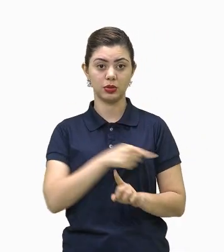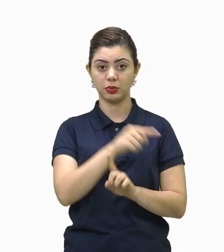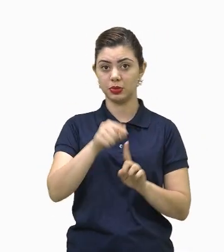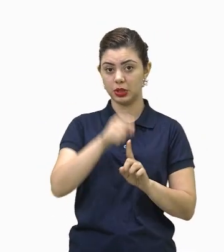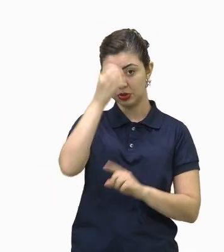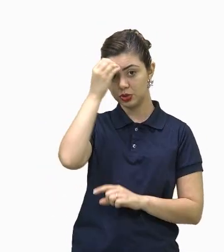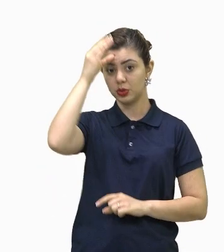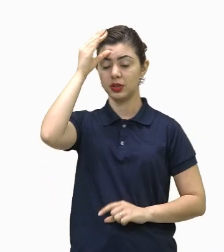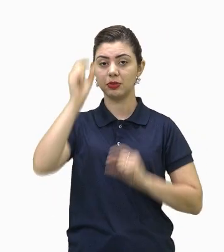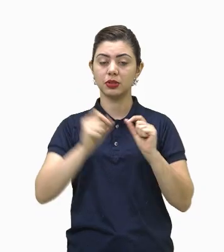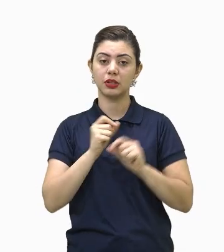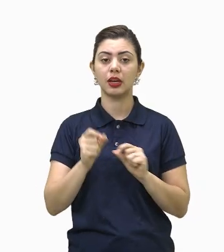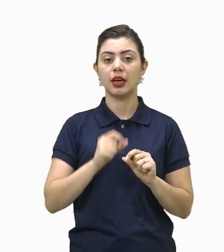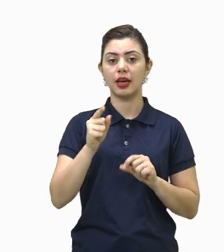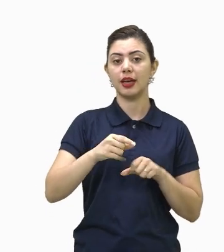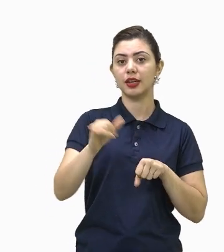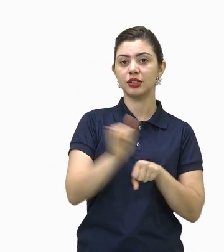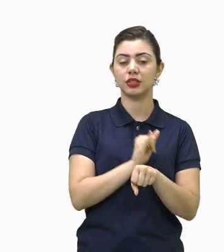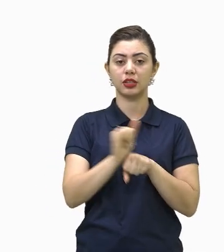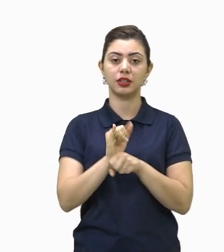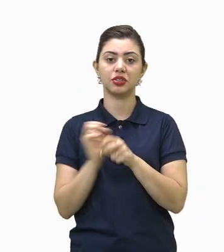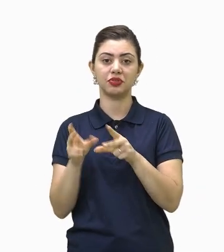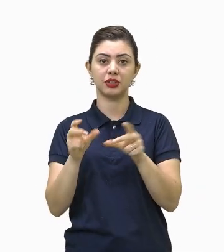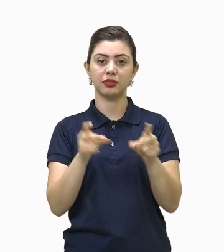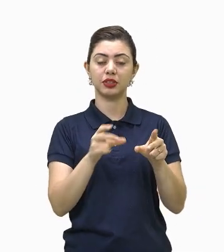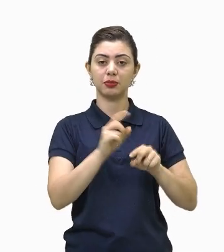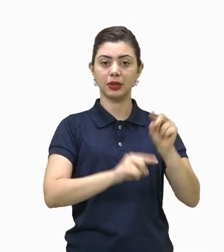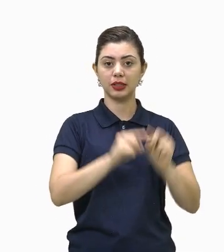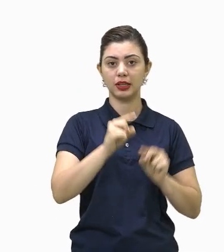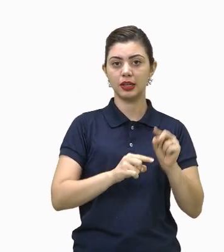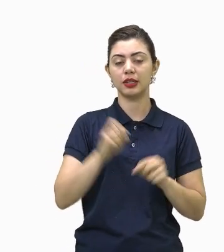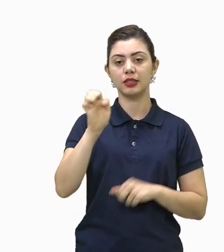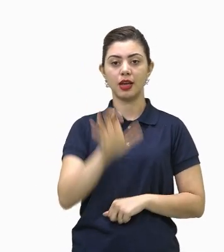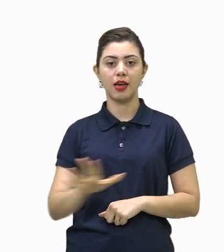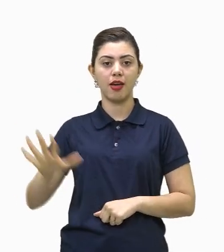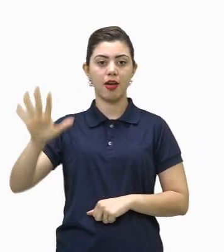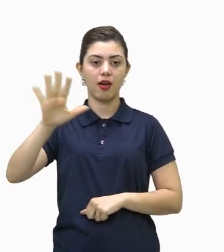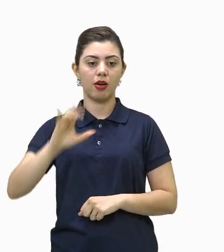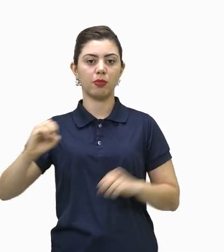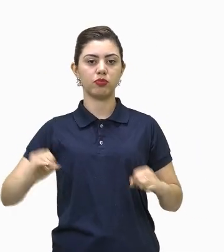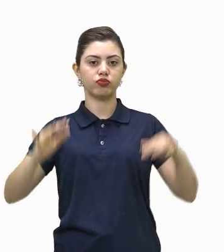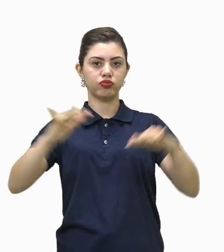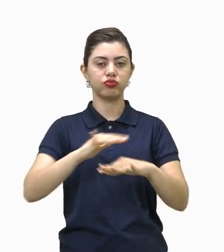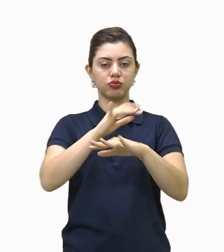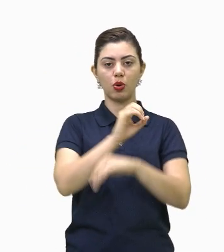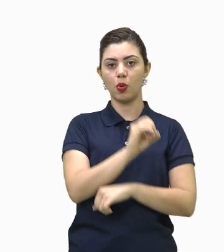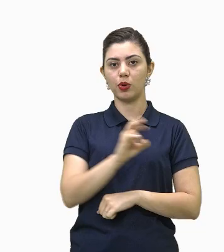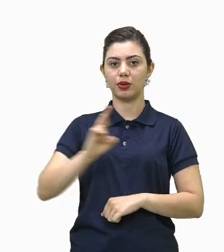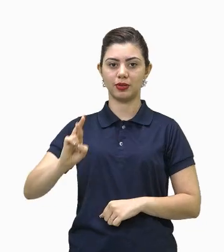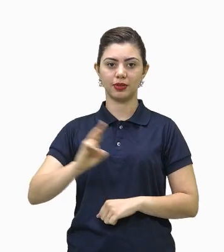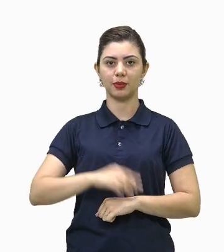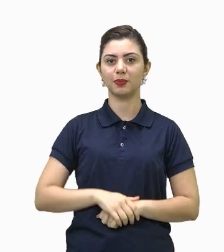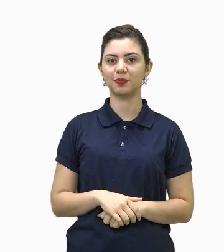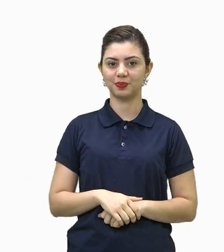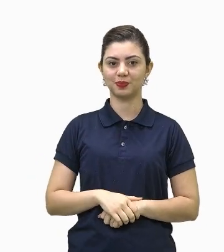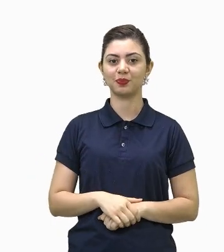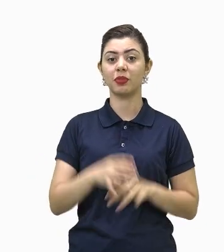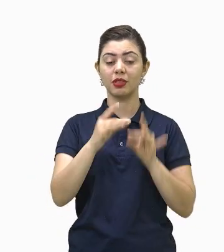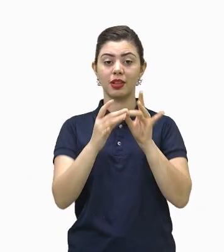de conhecimento, as lógicas mercantis e o domínio europeu sobre os mares e o contraponto